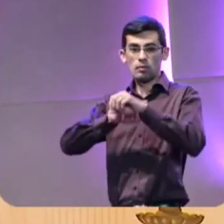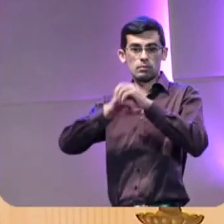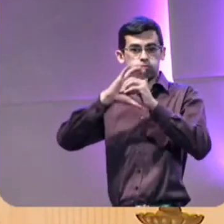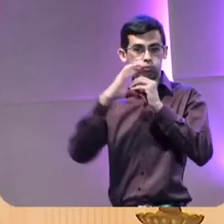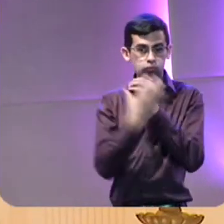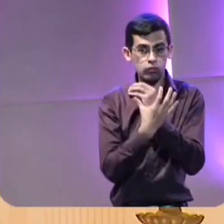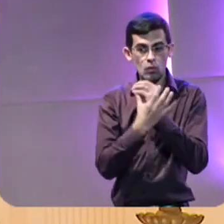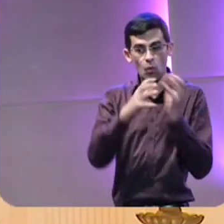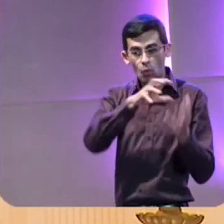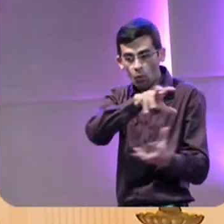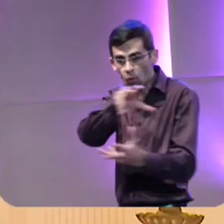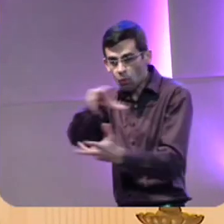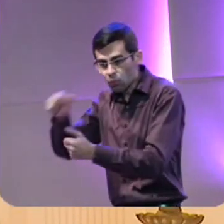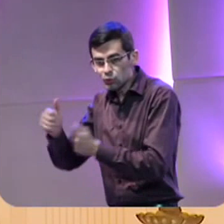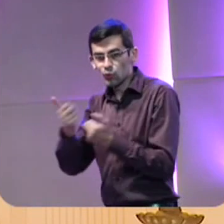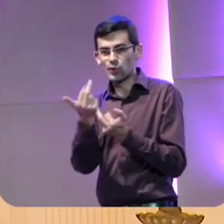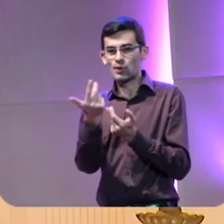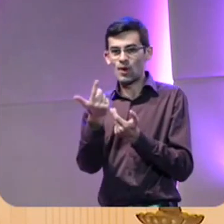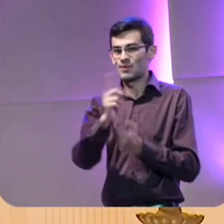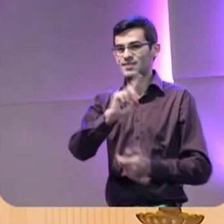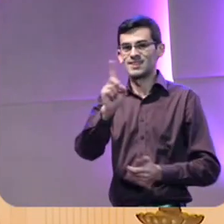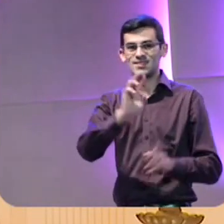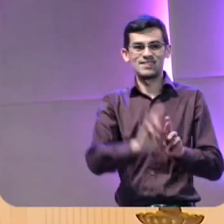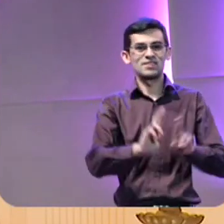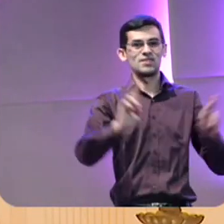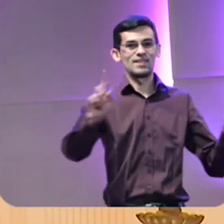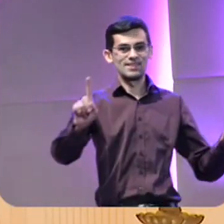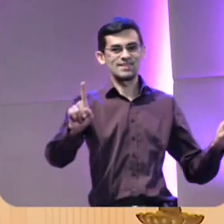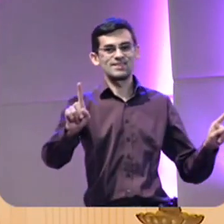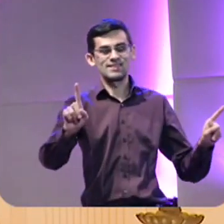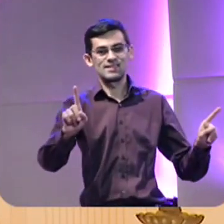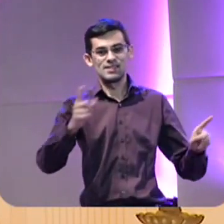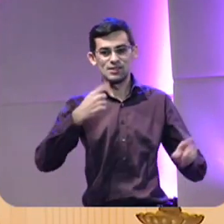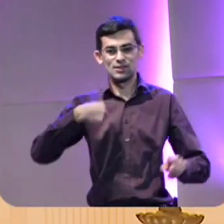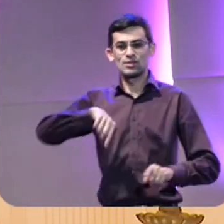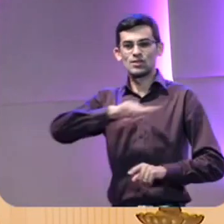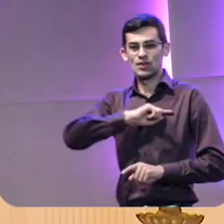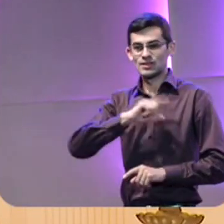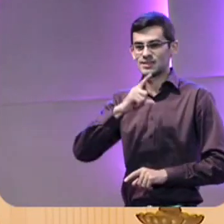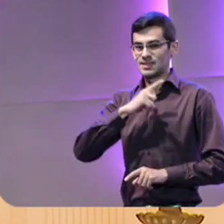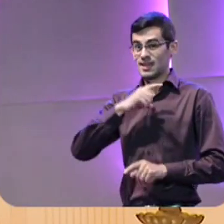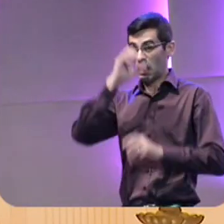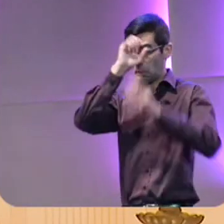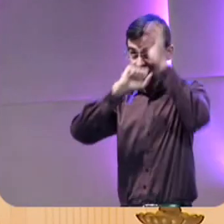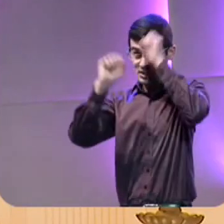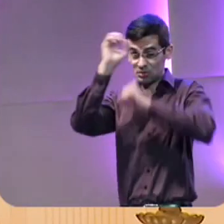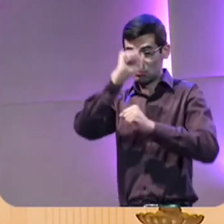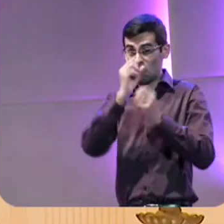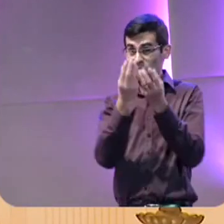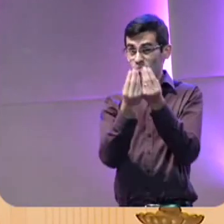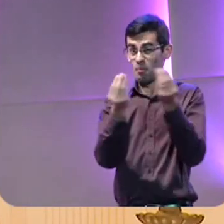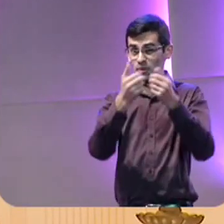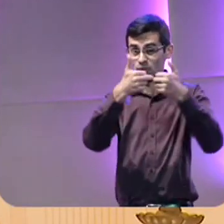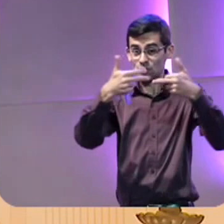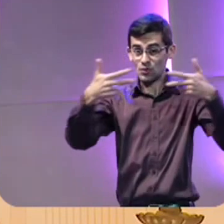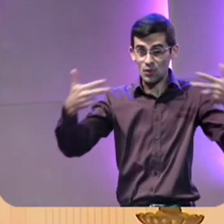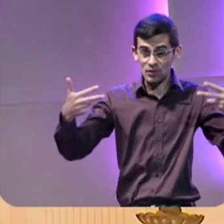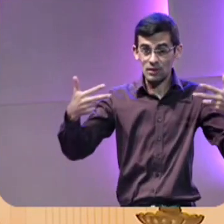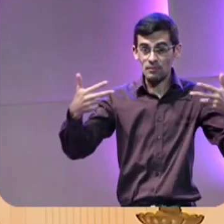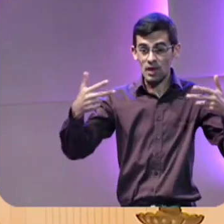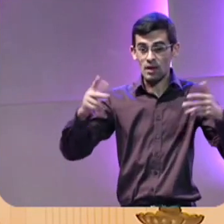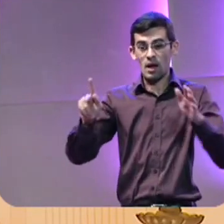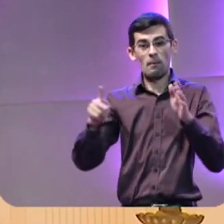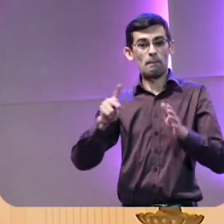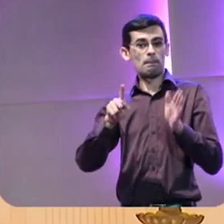o mundo não será mais o mesmo. Nós vamos ter aprendido várias coisas sobre a